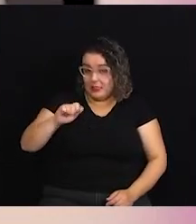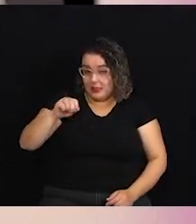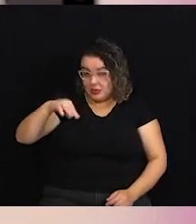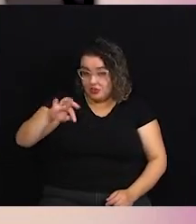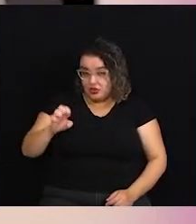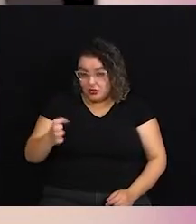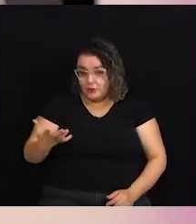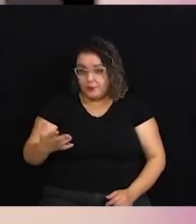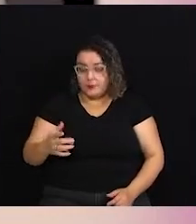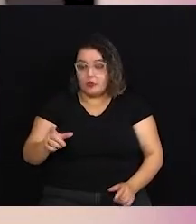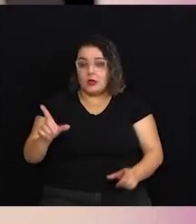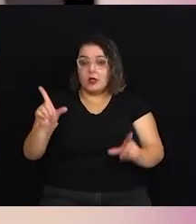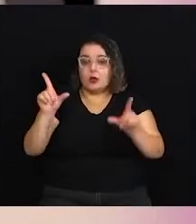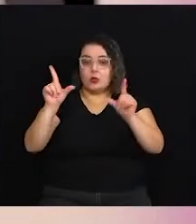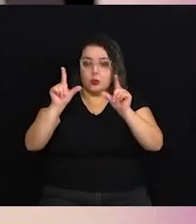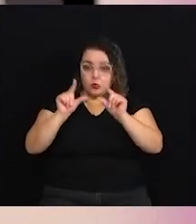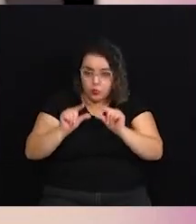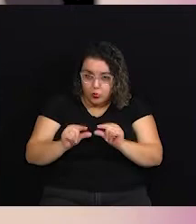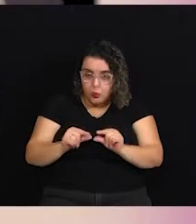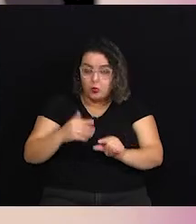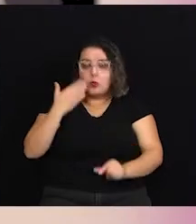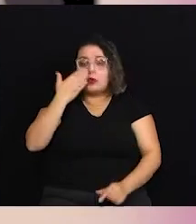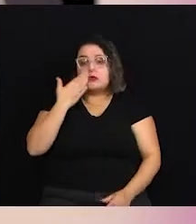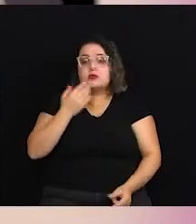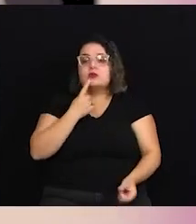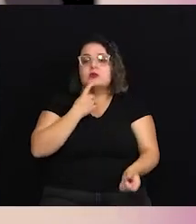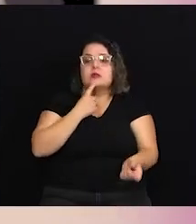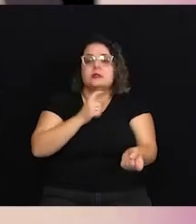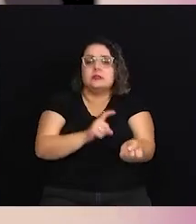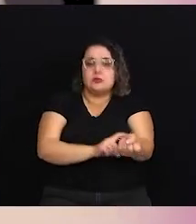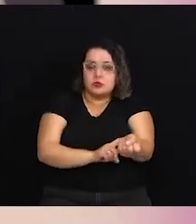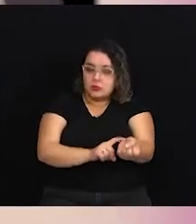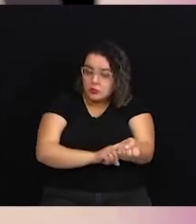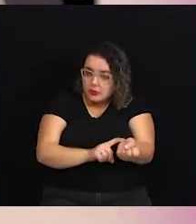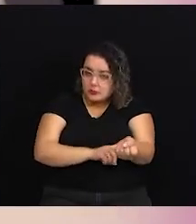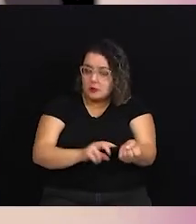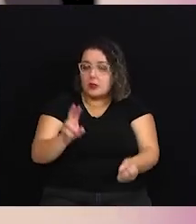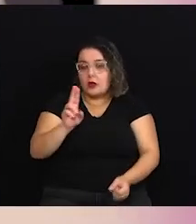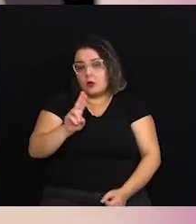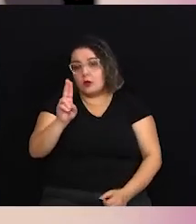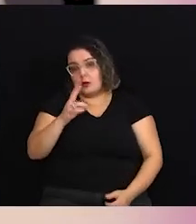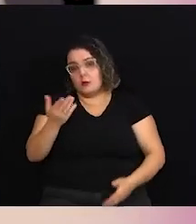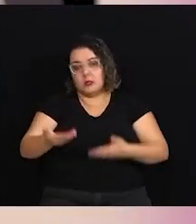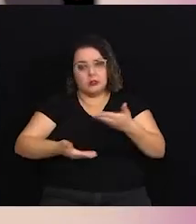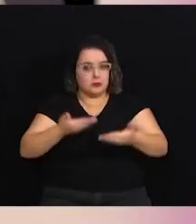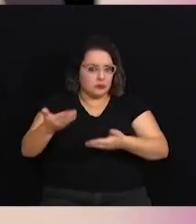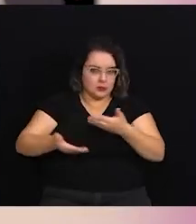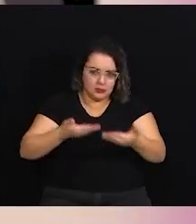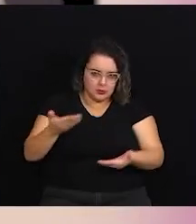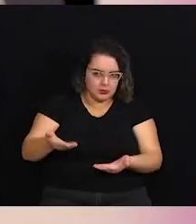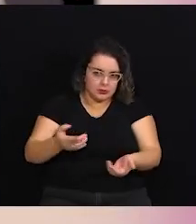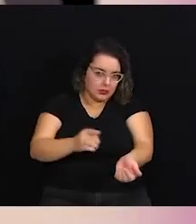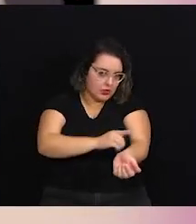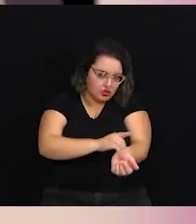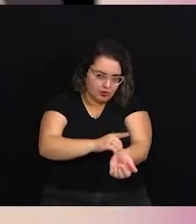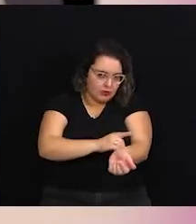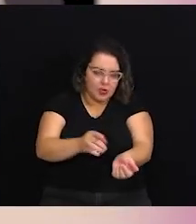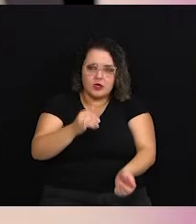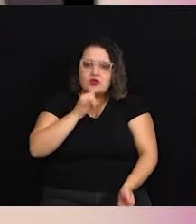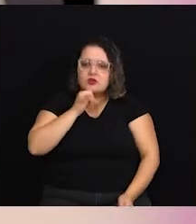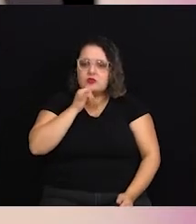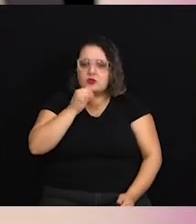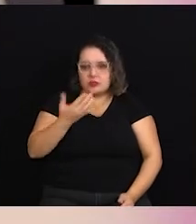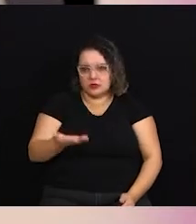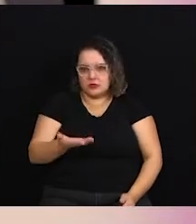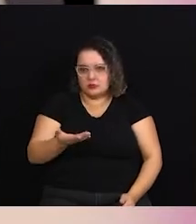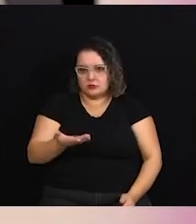que abaixam a glicerina açúcar no sangue que é usada muitas vezes para tratamento da diabetes né